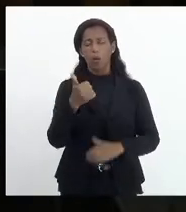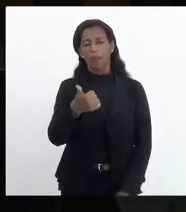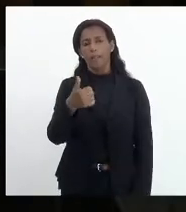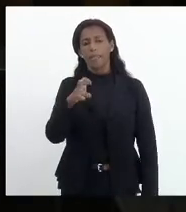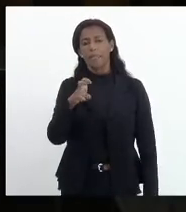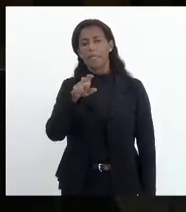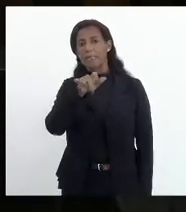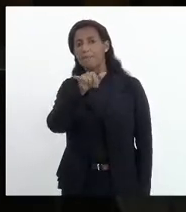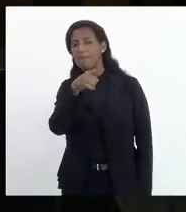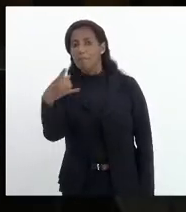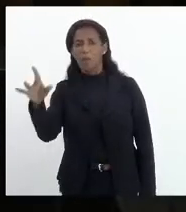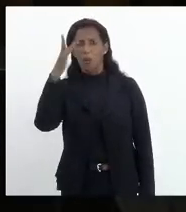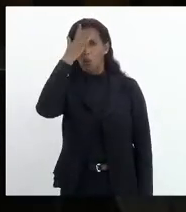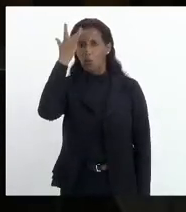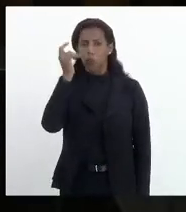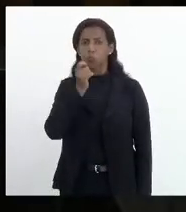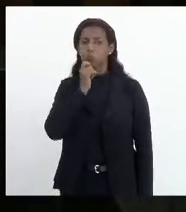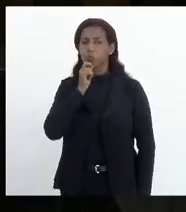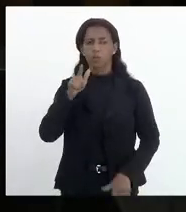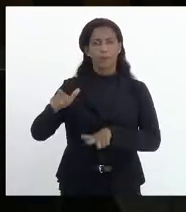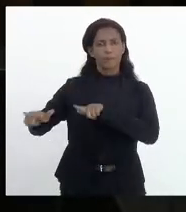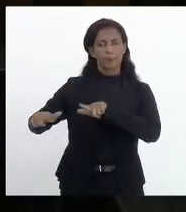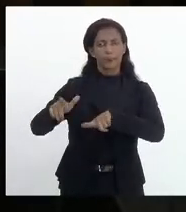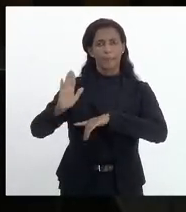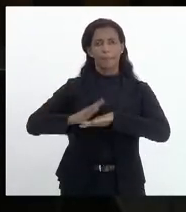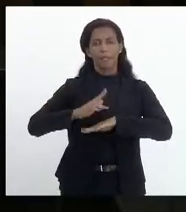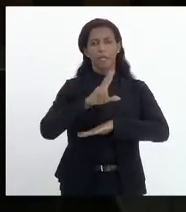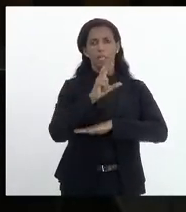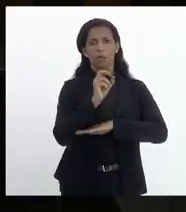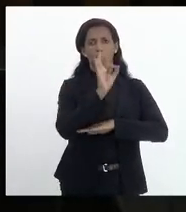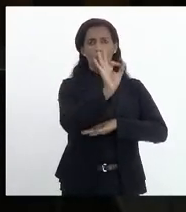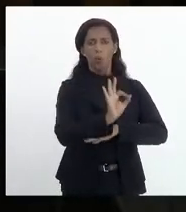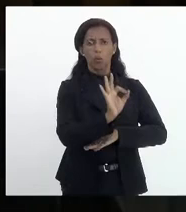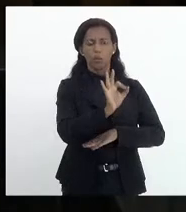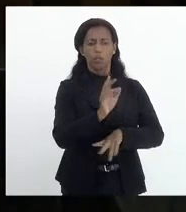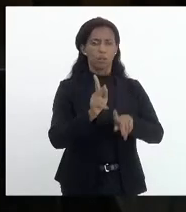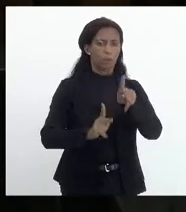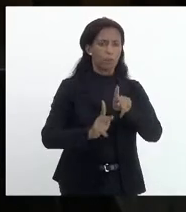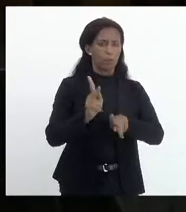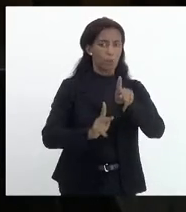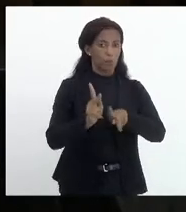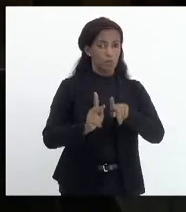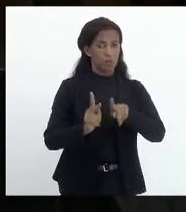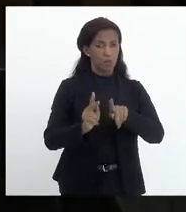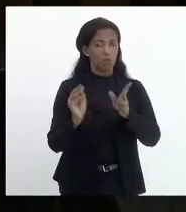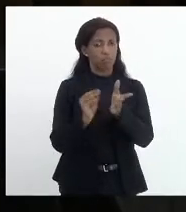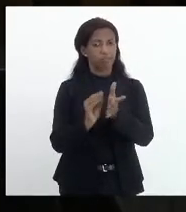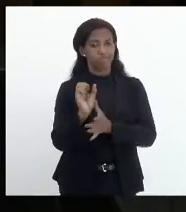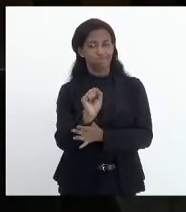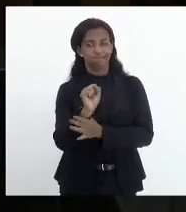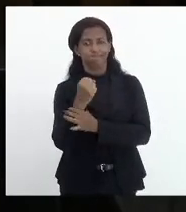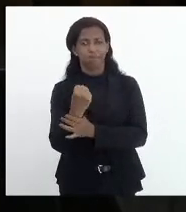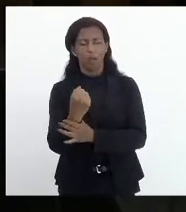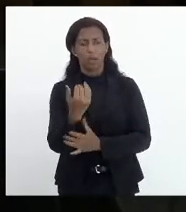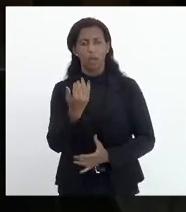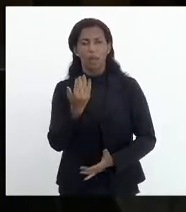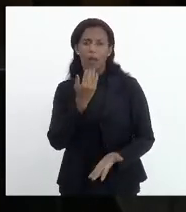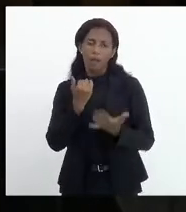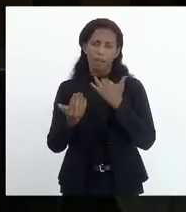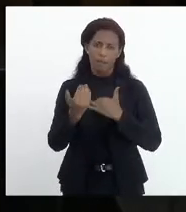milhões de desempregados mais de cinquenta por cento da população em situação de insegurança alimentar